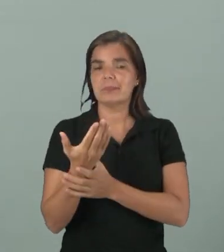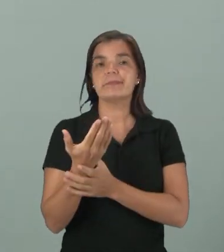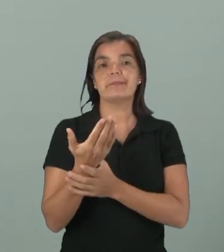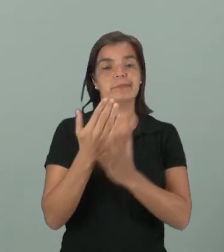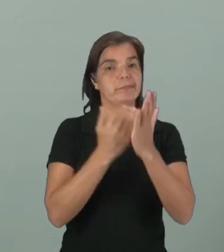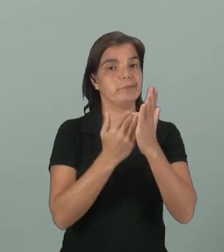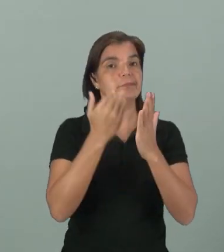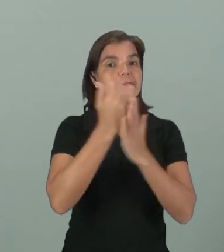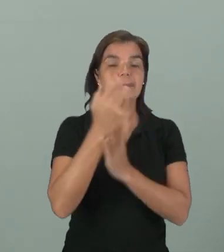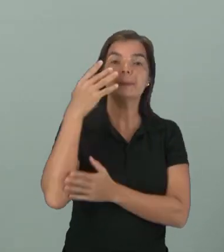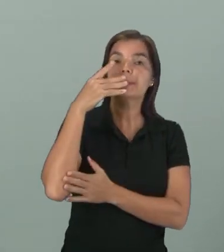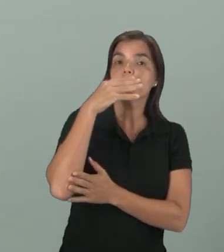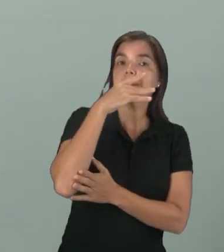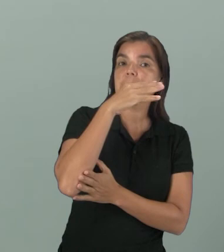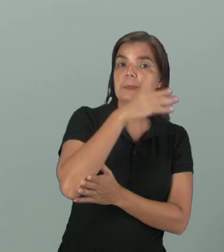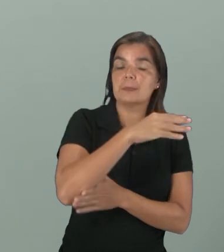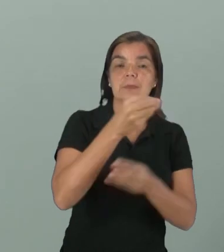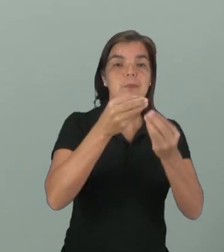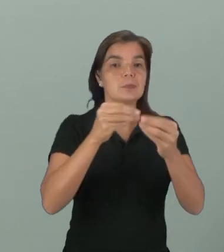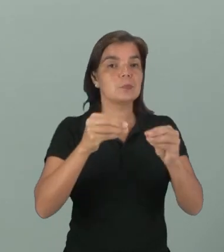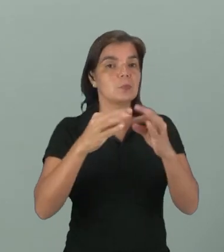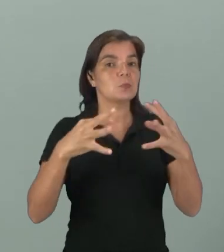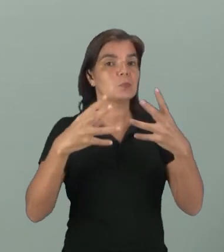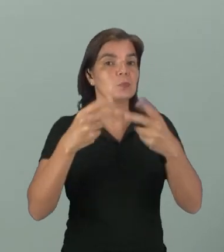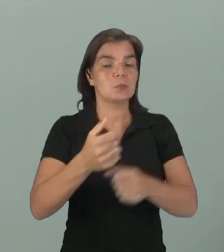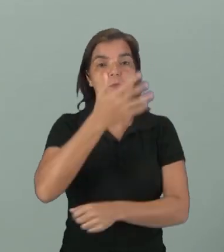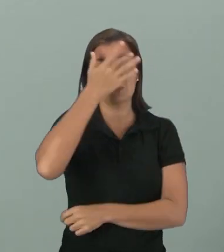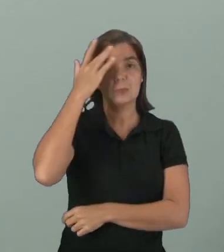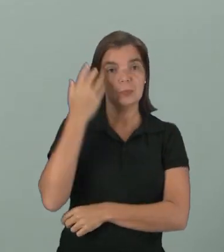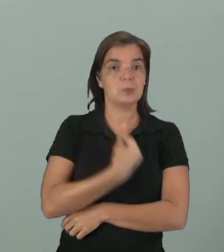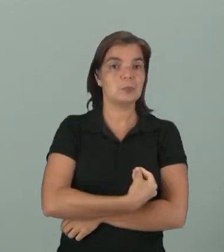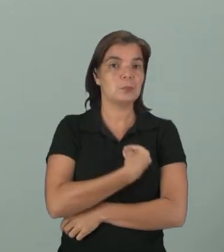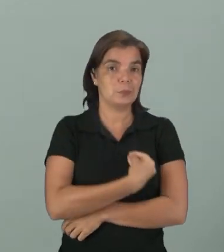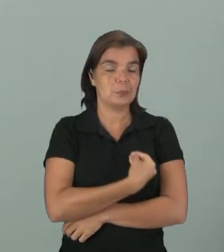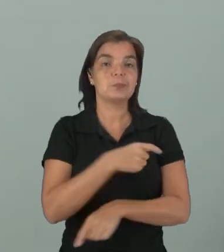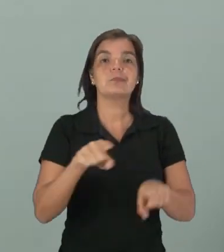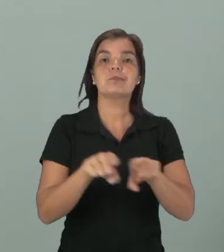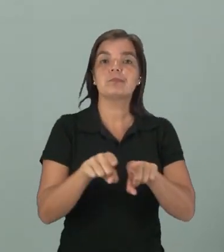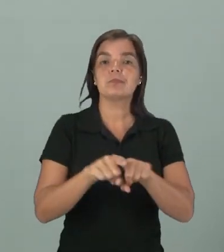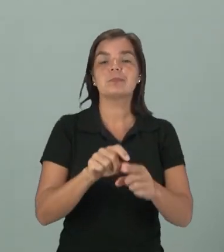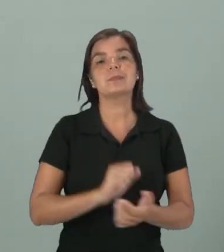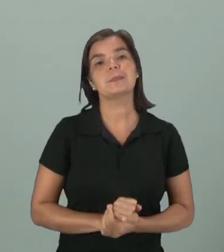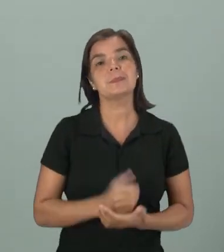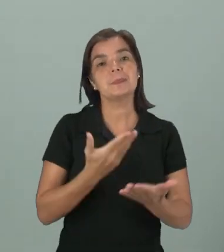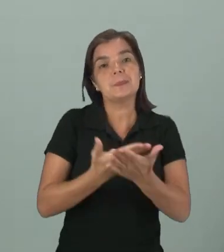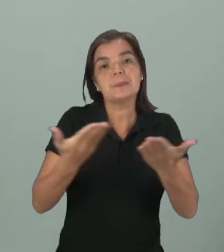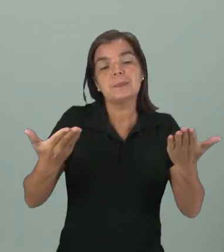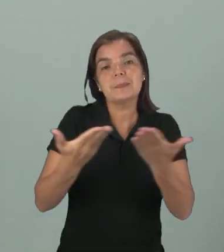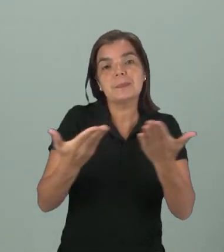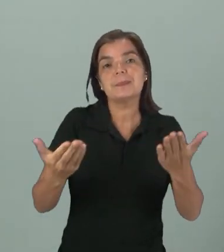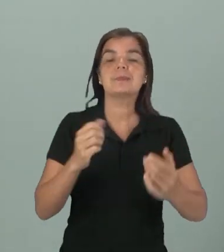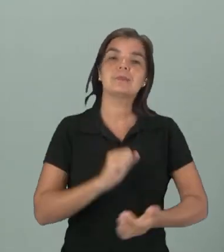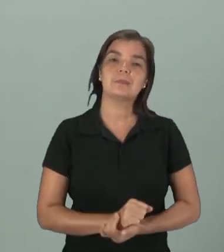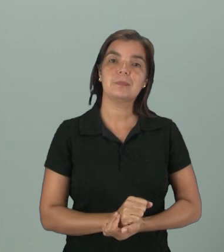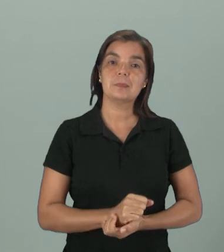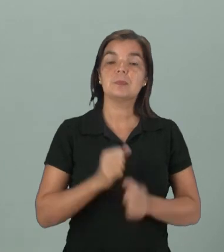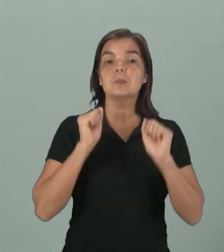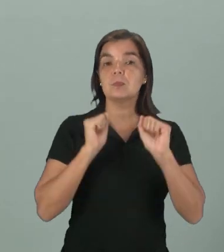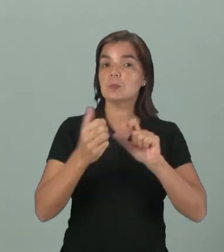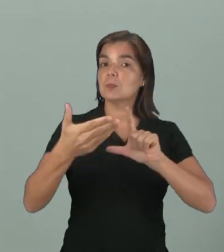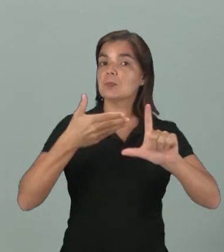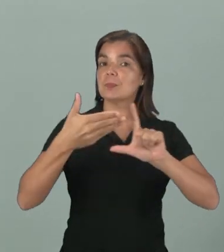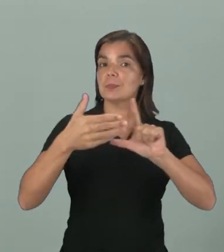a elevação de temperatura, prejudicando todos os seres vivos, tá bom? Então, essa foi a nossa aula de hoje. Vocês